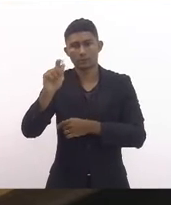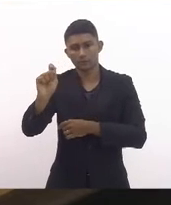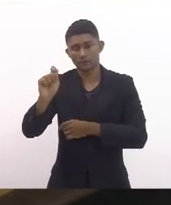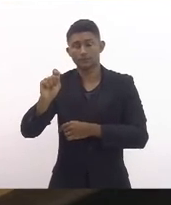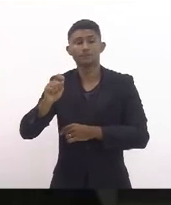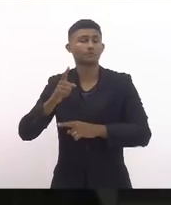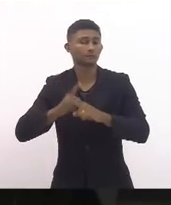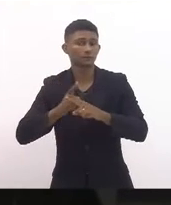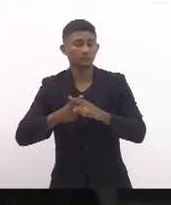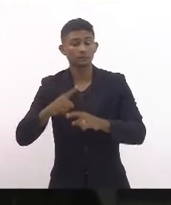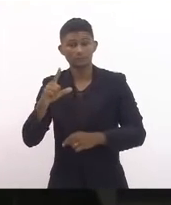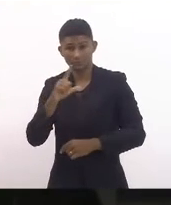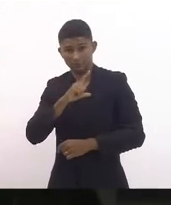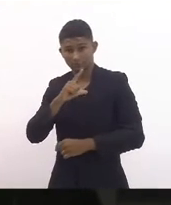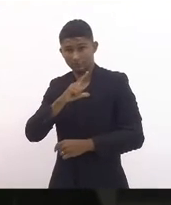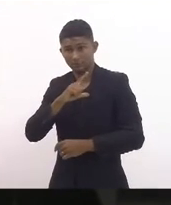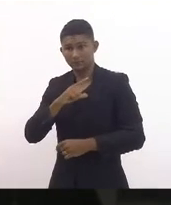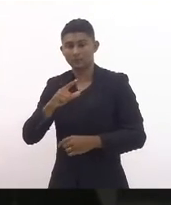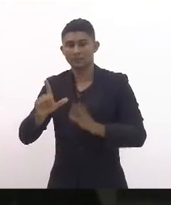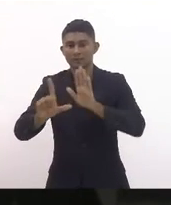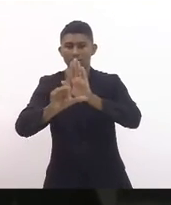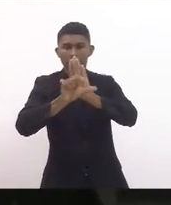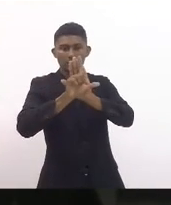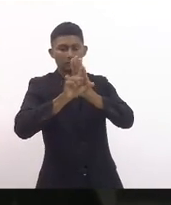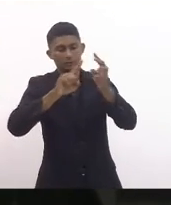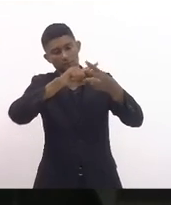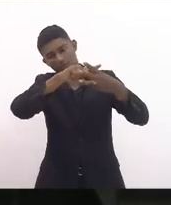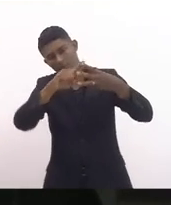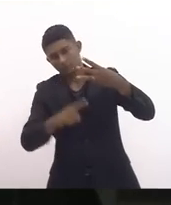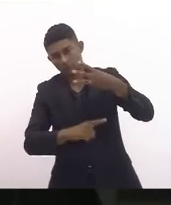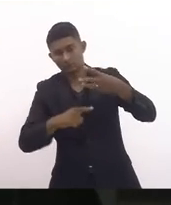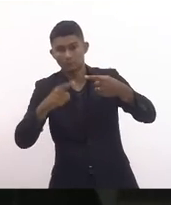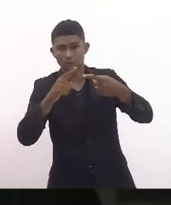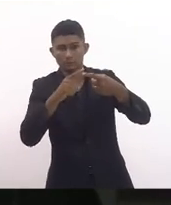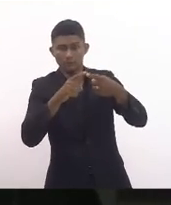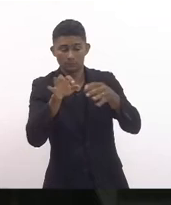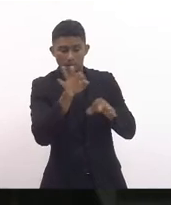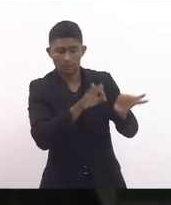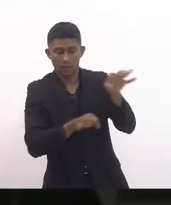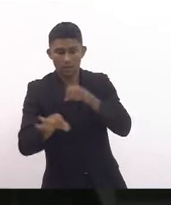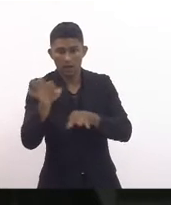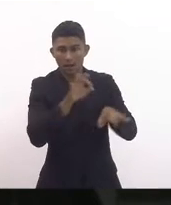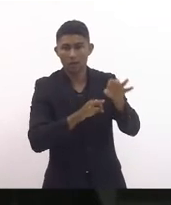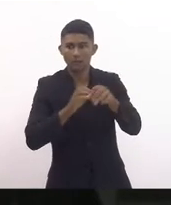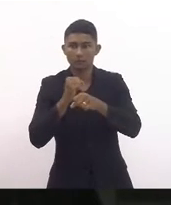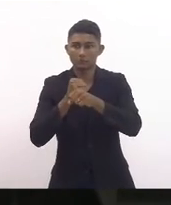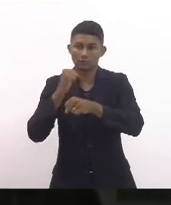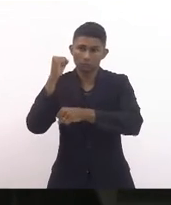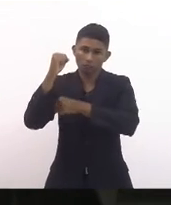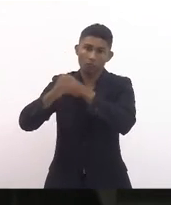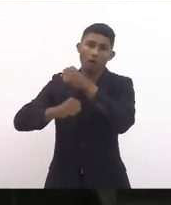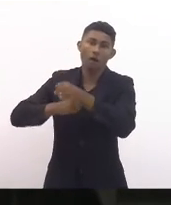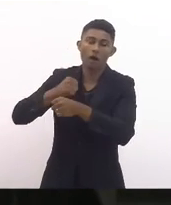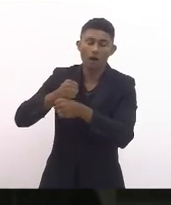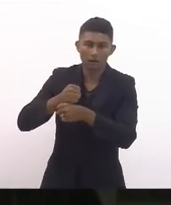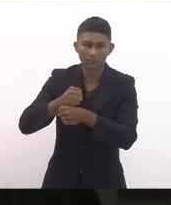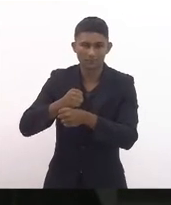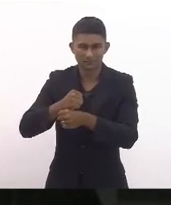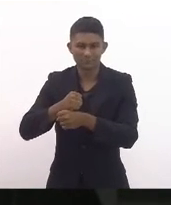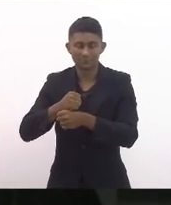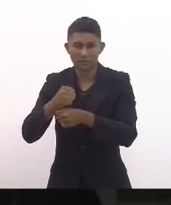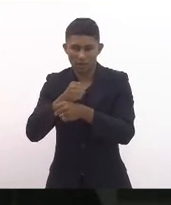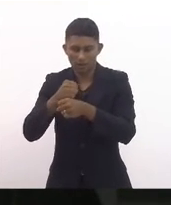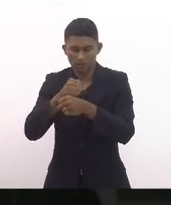aí A trilogia das leis orçamentárias plano plurianual há quatro anos